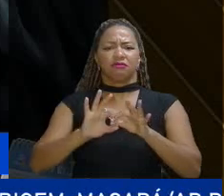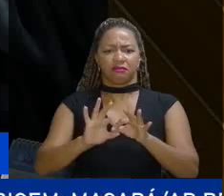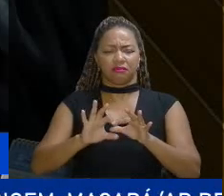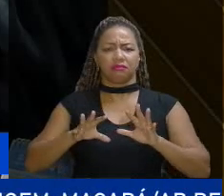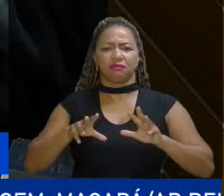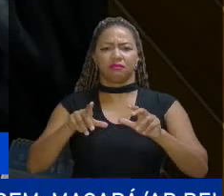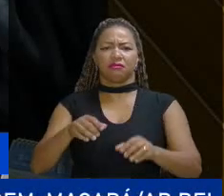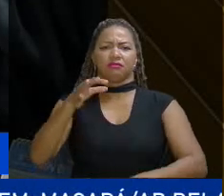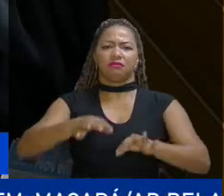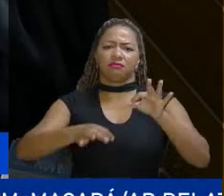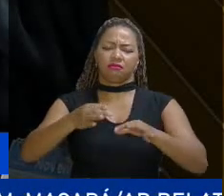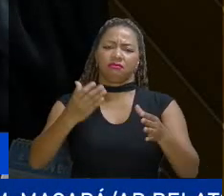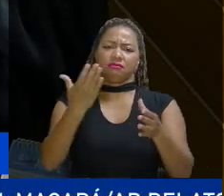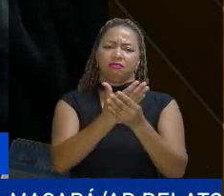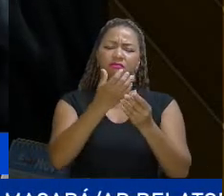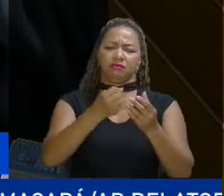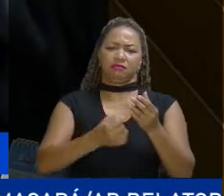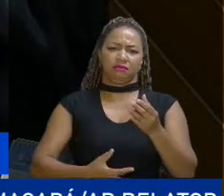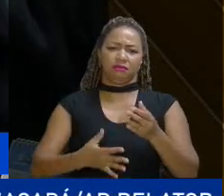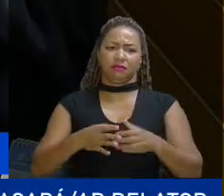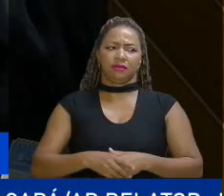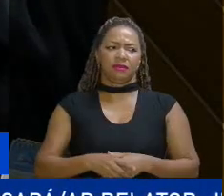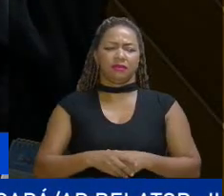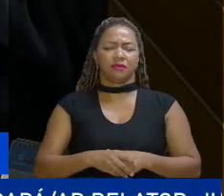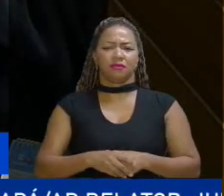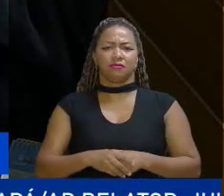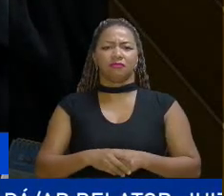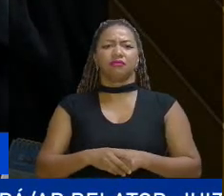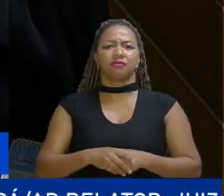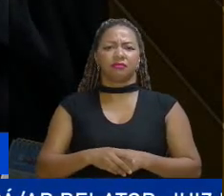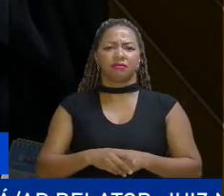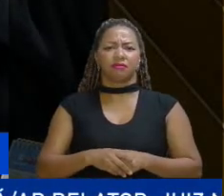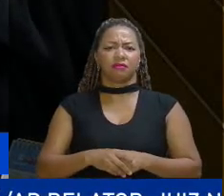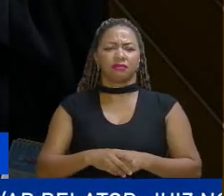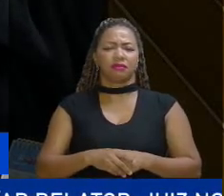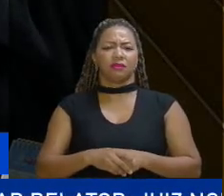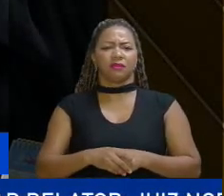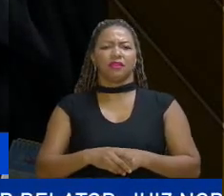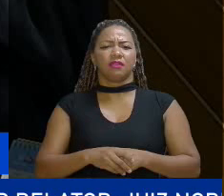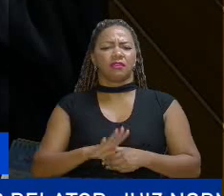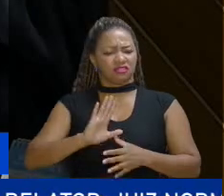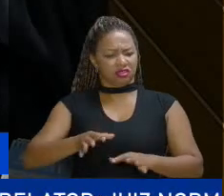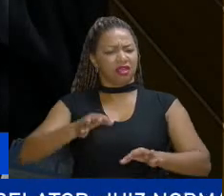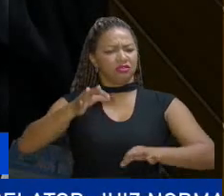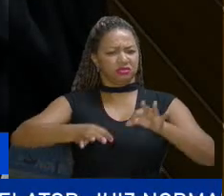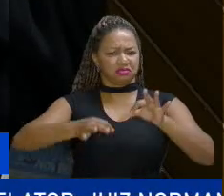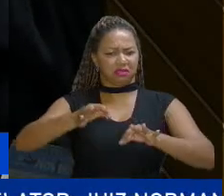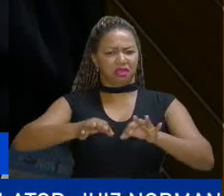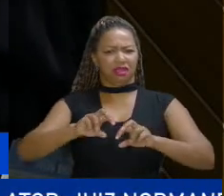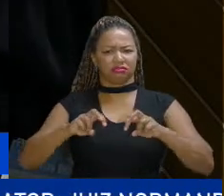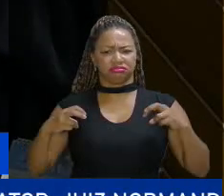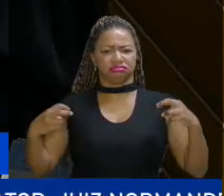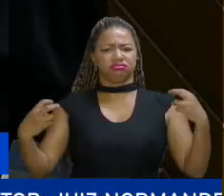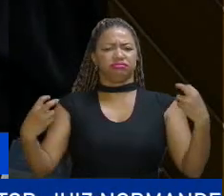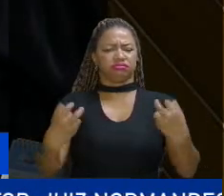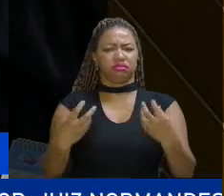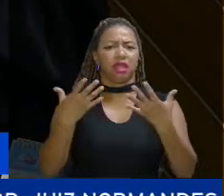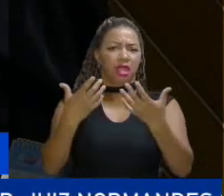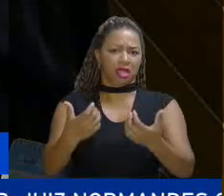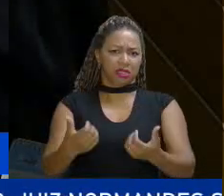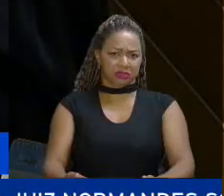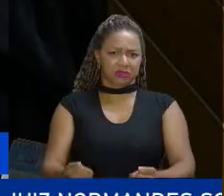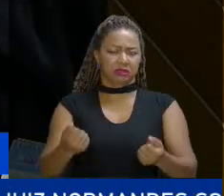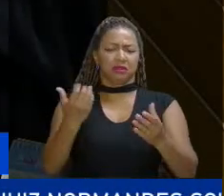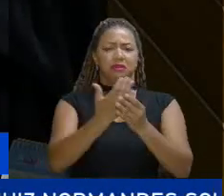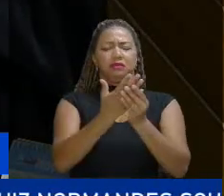quando do julgamento dos embargos anteriores, sob pena de revolvimento da matéria já julgada pela Corte, o que não é cabível em